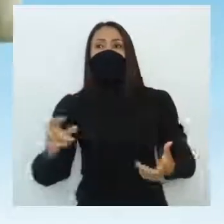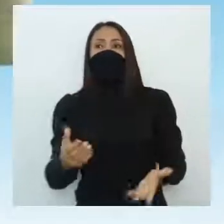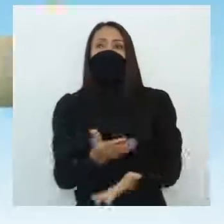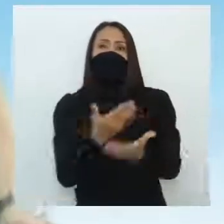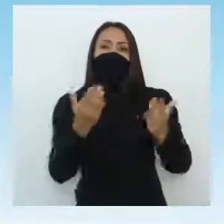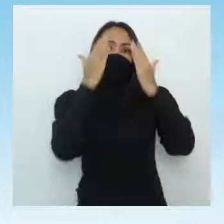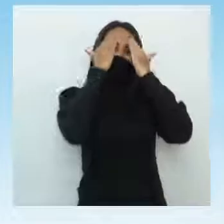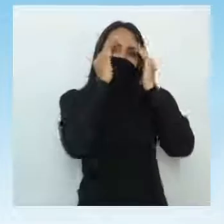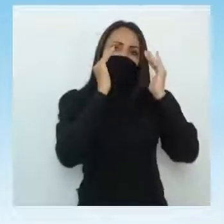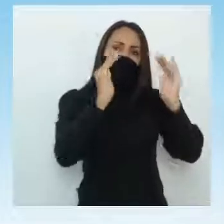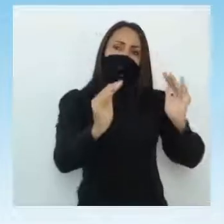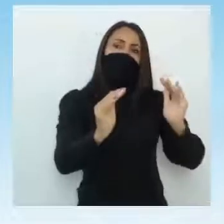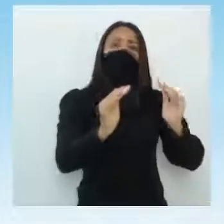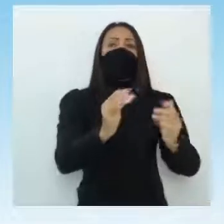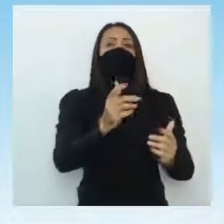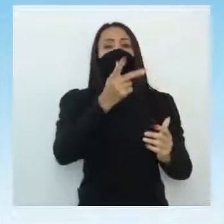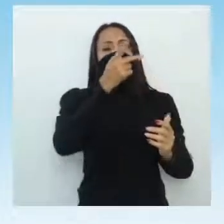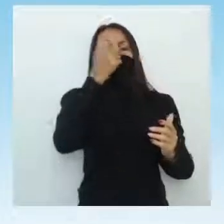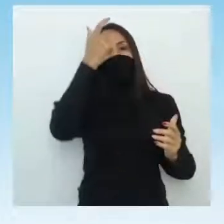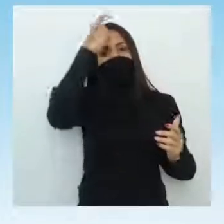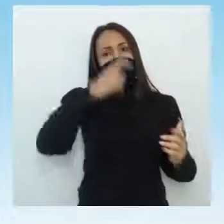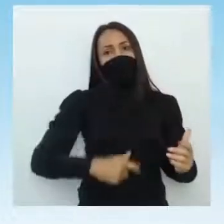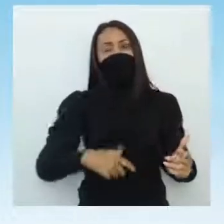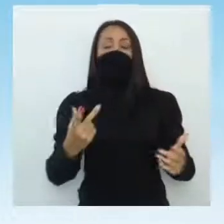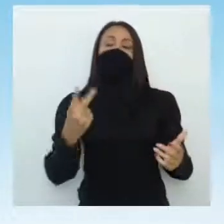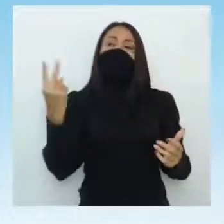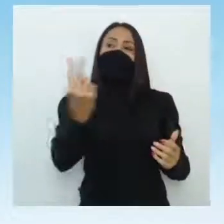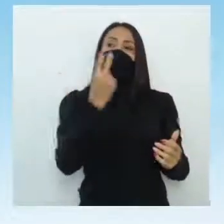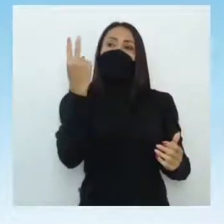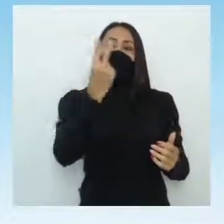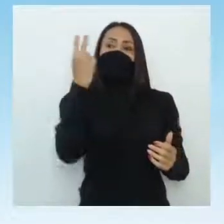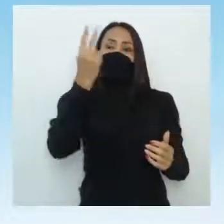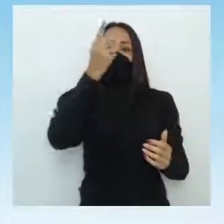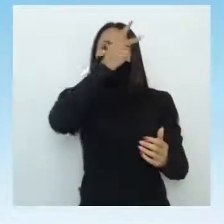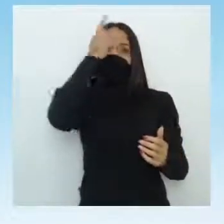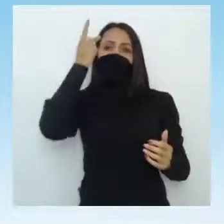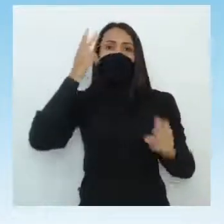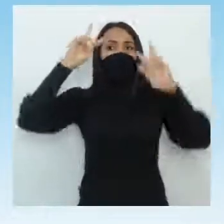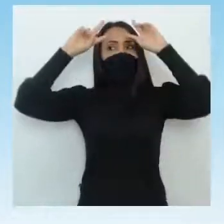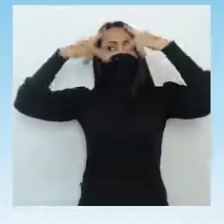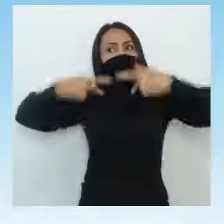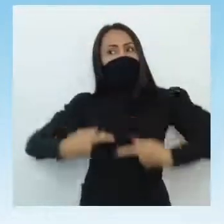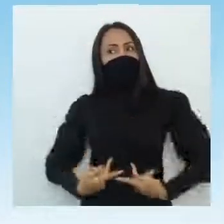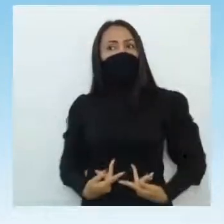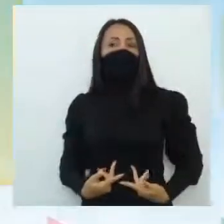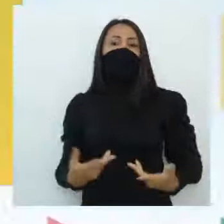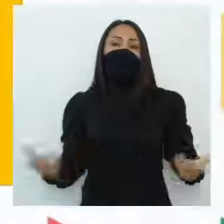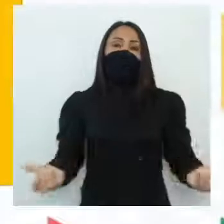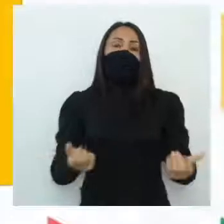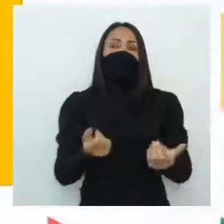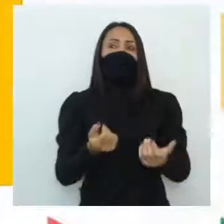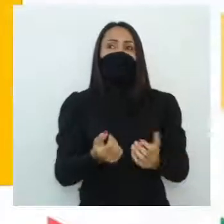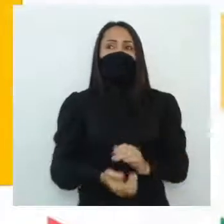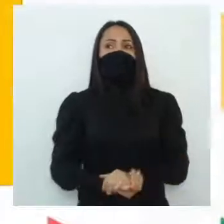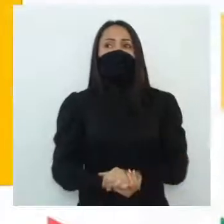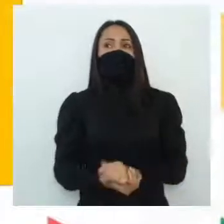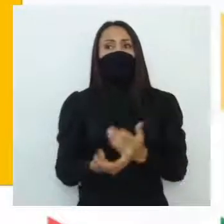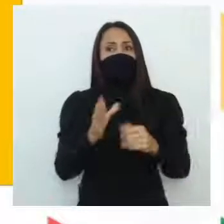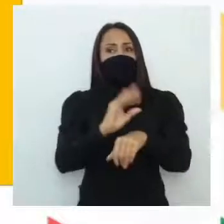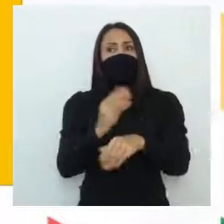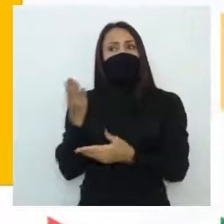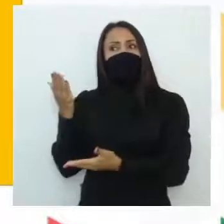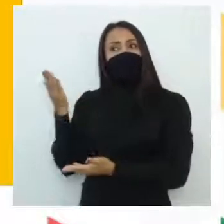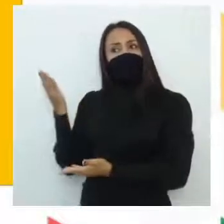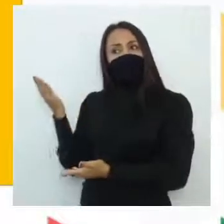a dignidade, sempre a valorização da pessoa humana. Trago para vocês, olha aí, uma fotografia